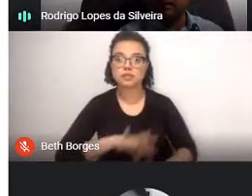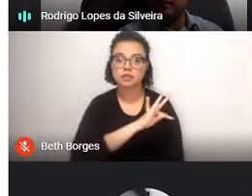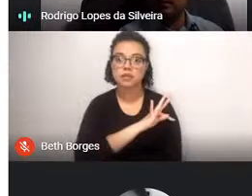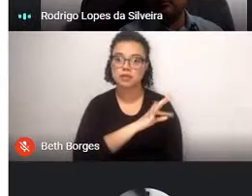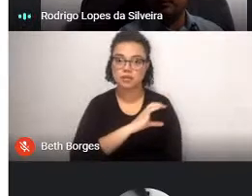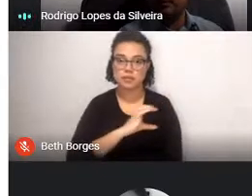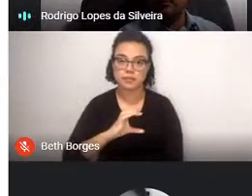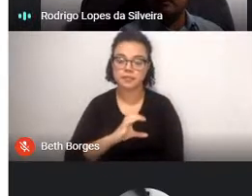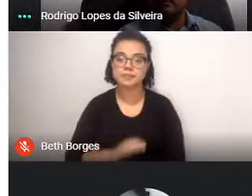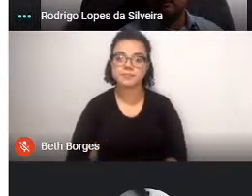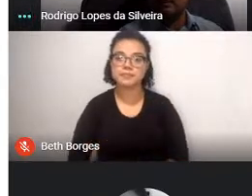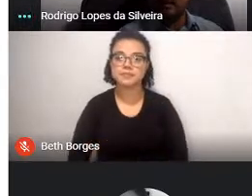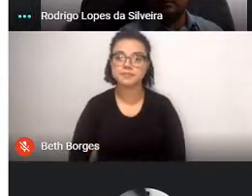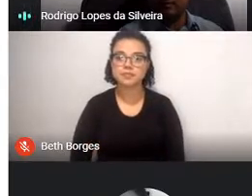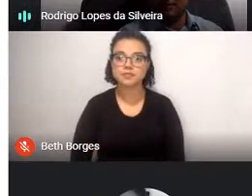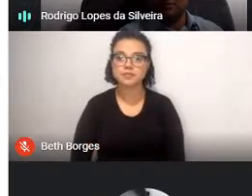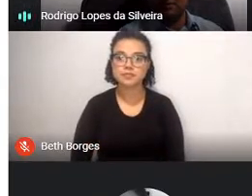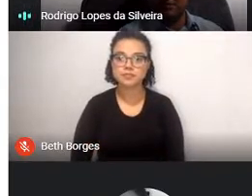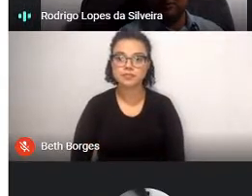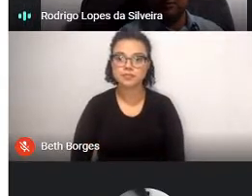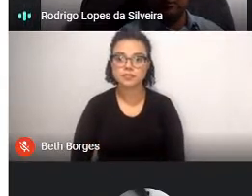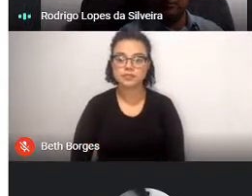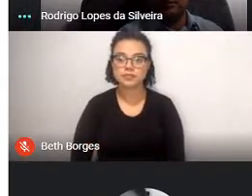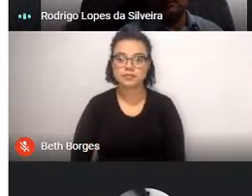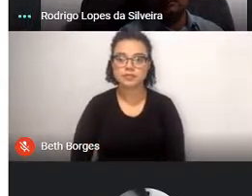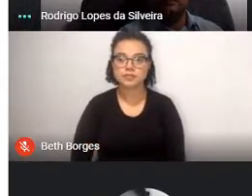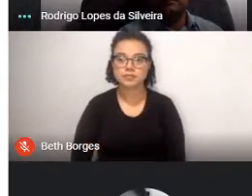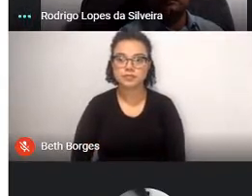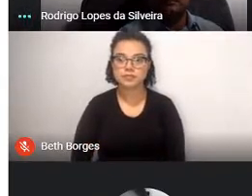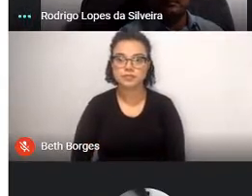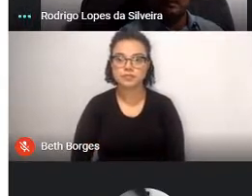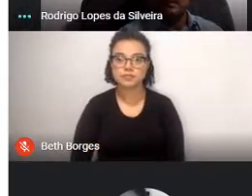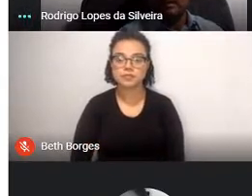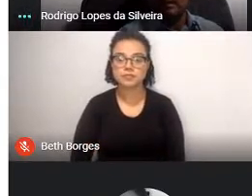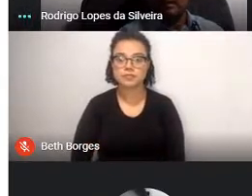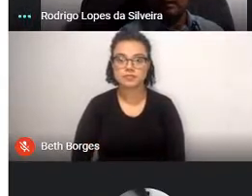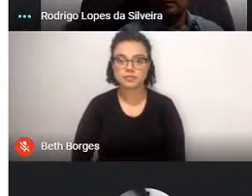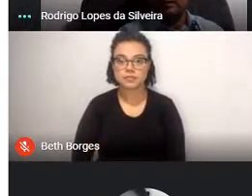Pode passar, Rafael. A hipnoterapia cognitivo-comportamental.